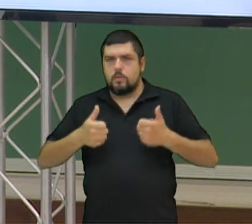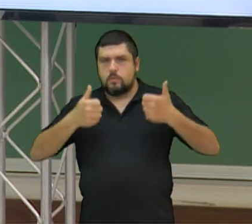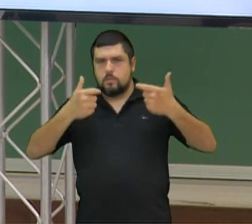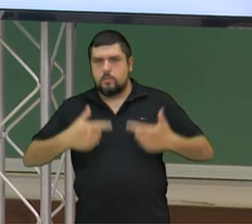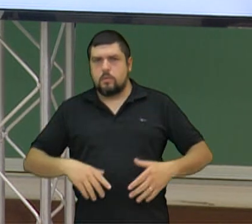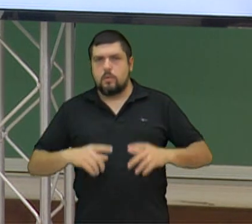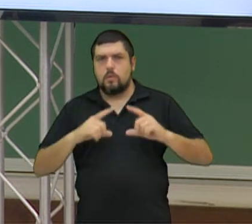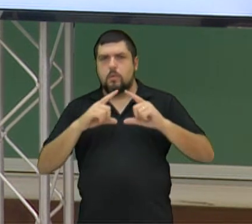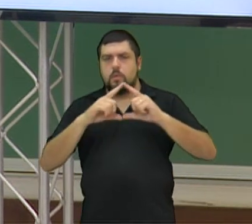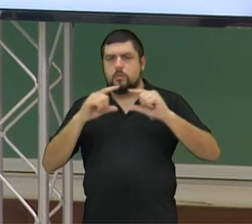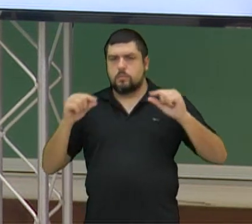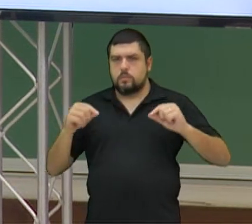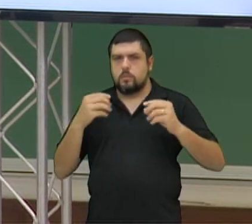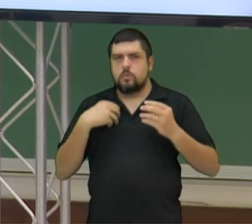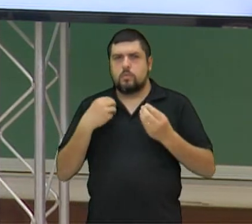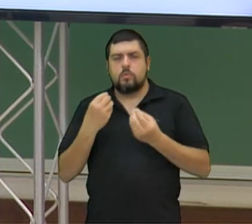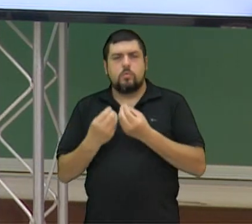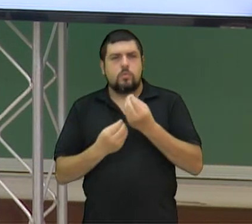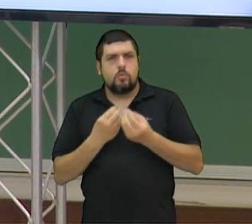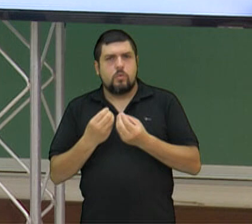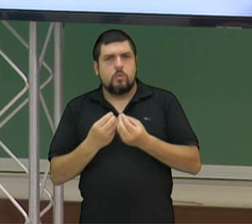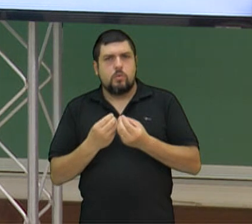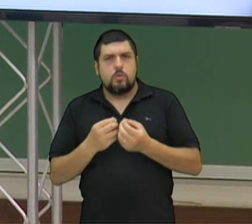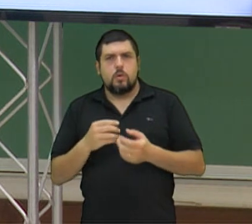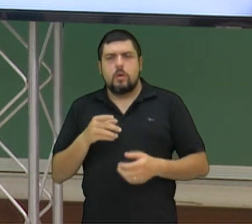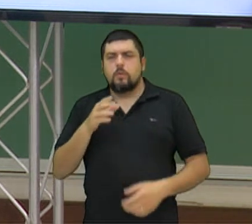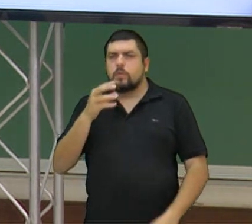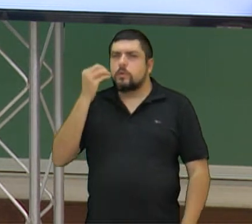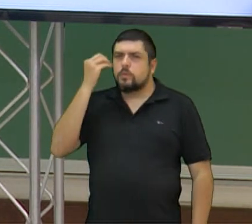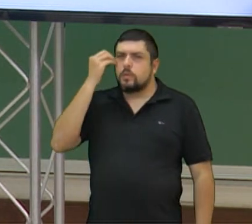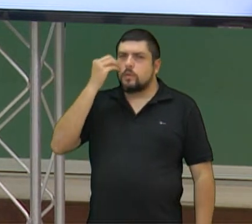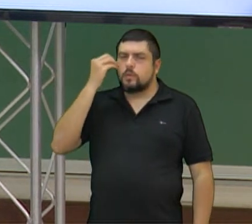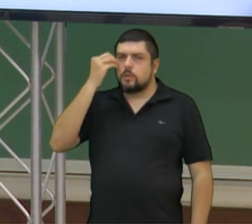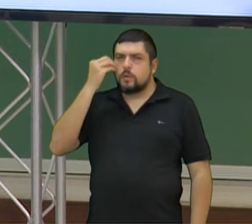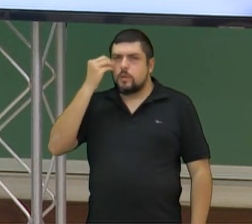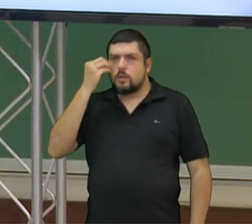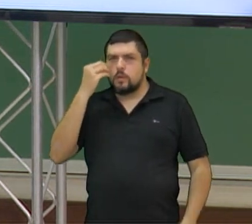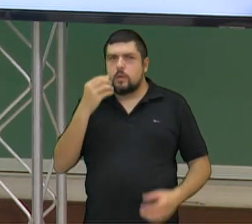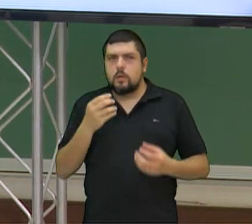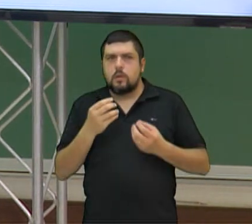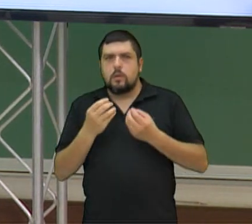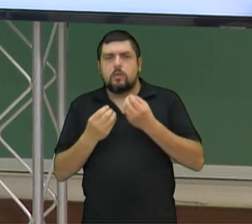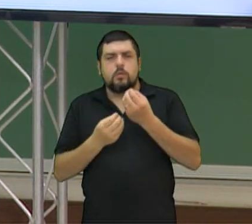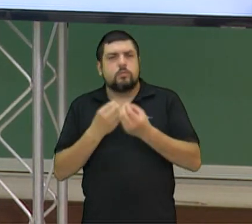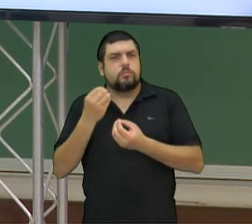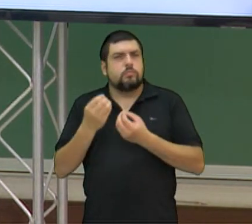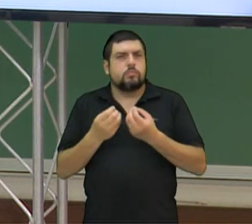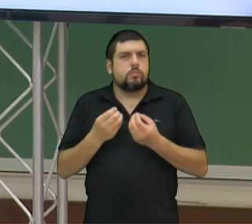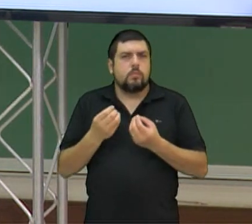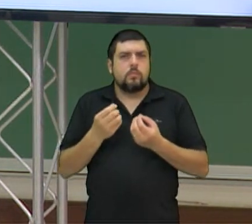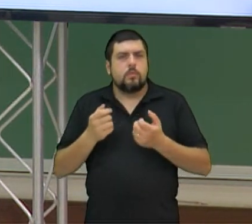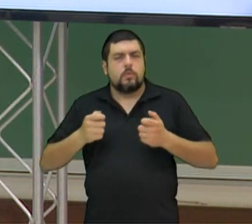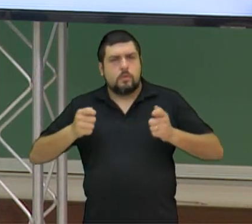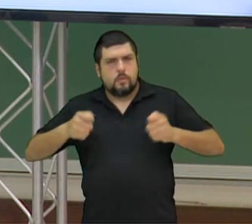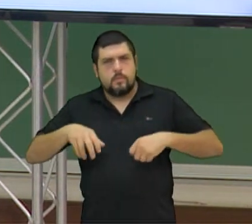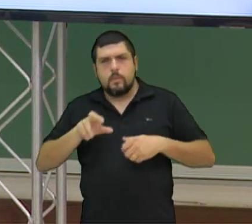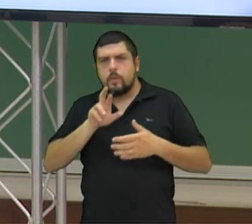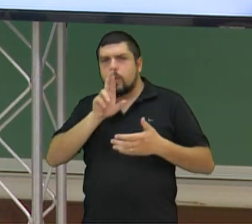de polias exponenciais? Façam lá, qualquer coisa... Dá para a gente fazer também de maneira